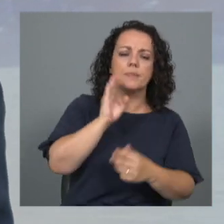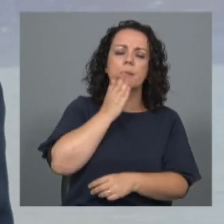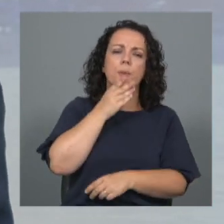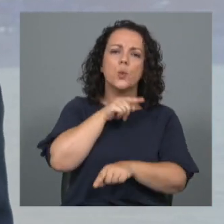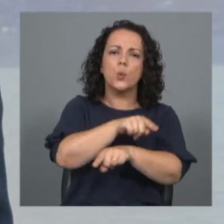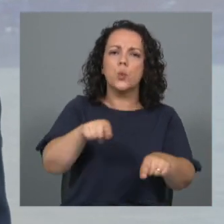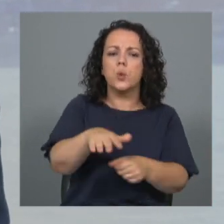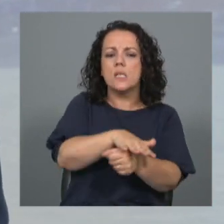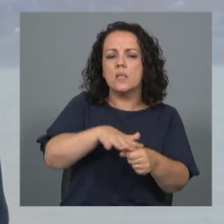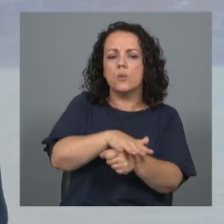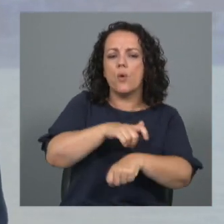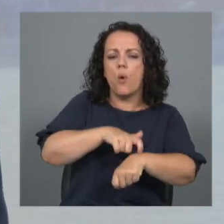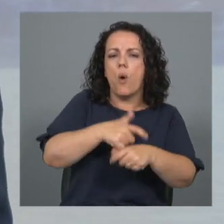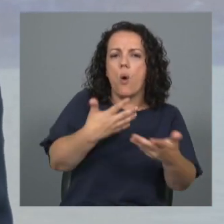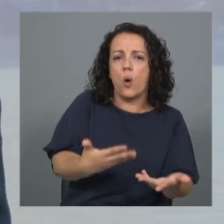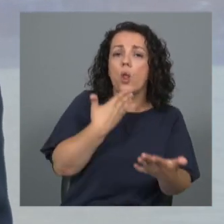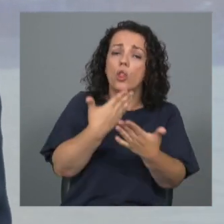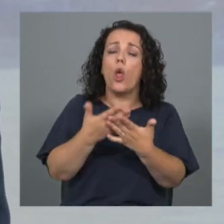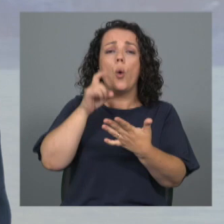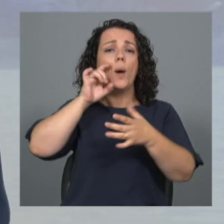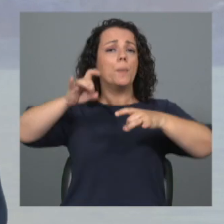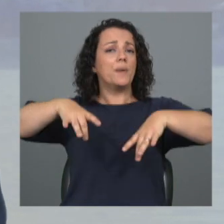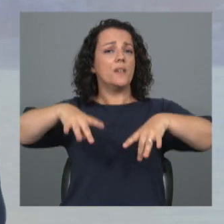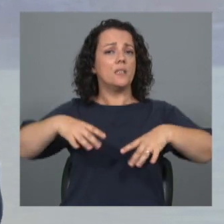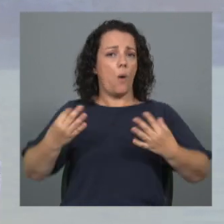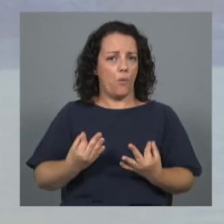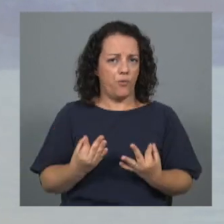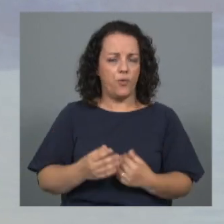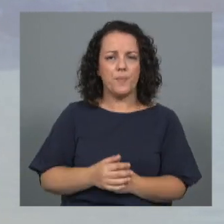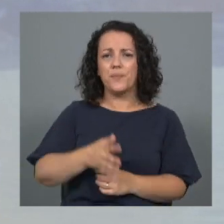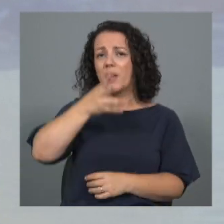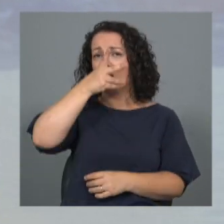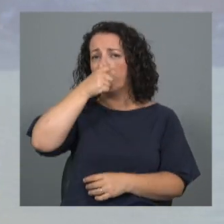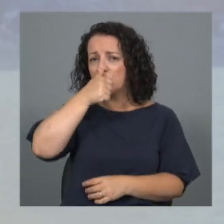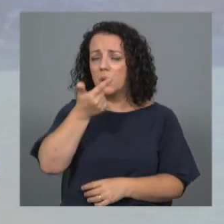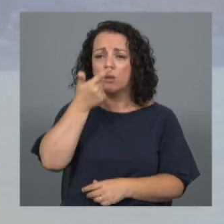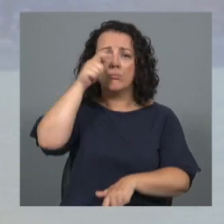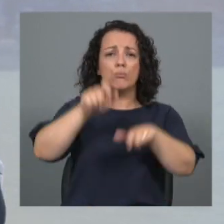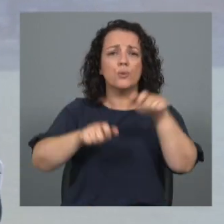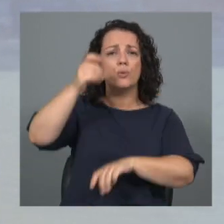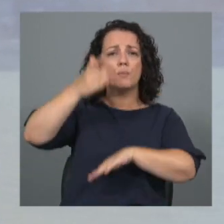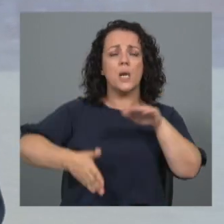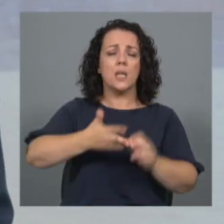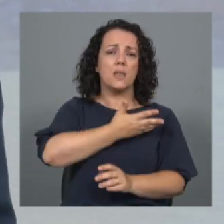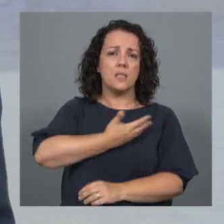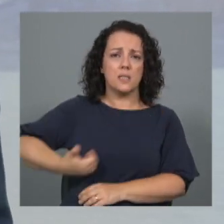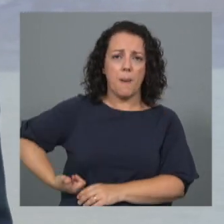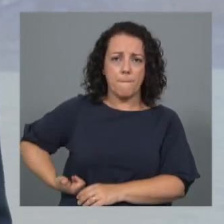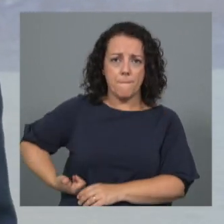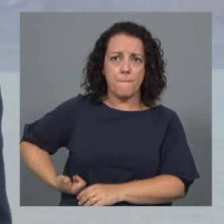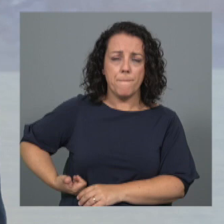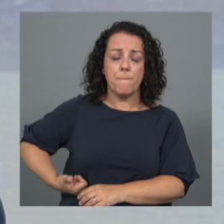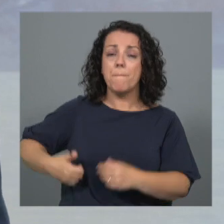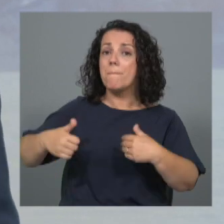medidas adequadas que têm prevenido isso. Nós vemos que, infelizmente, houve pessoas que ficaram desempregadas, mas felizmente o desemprego não